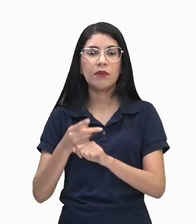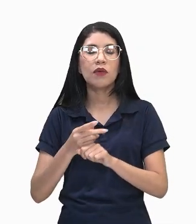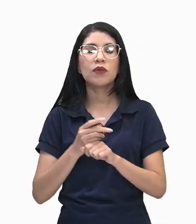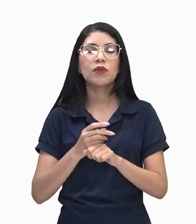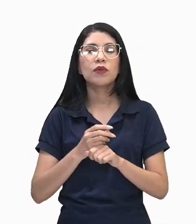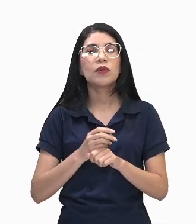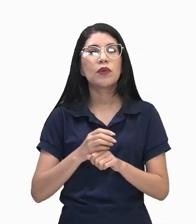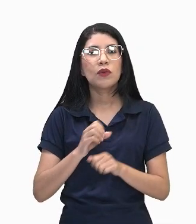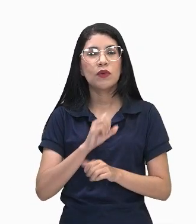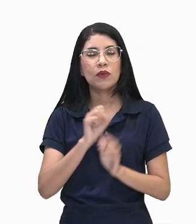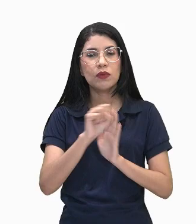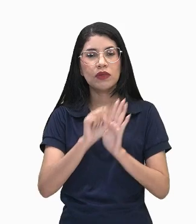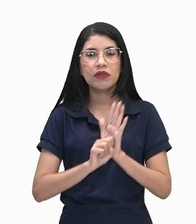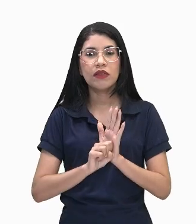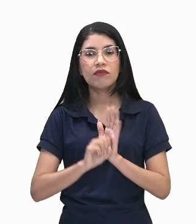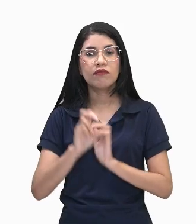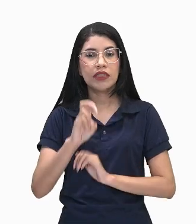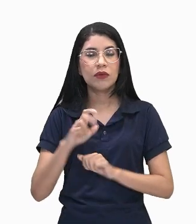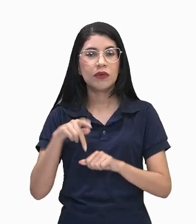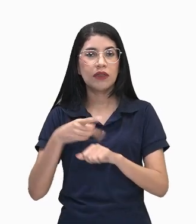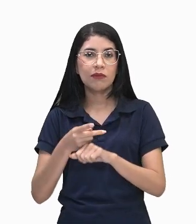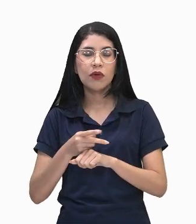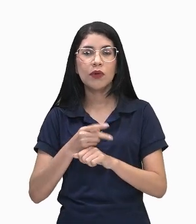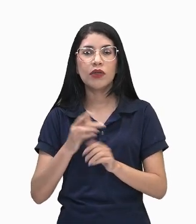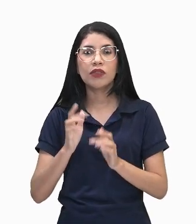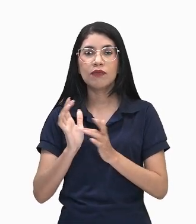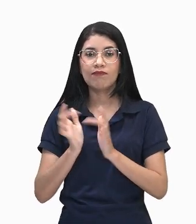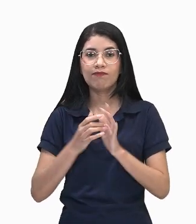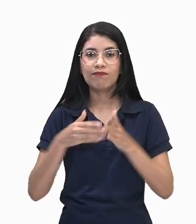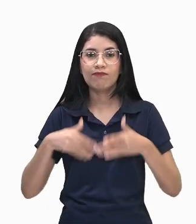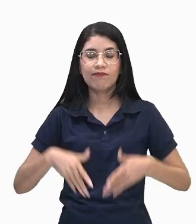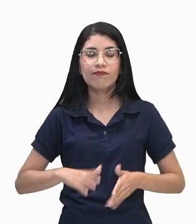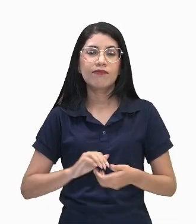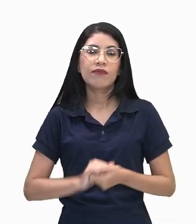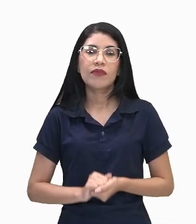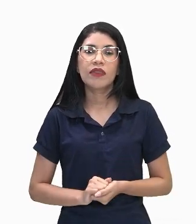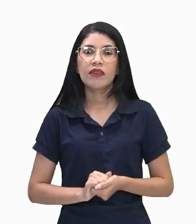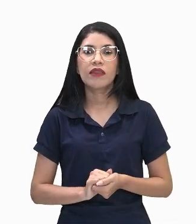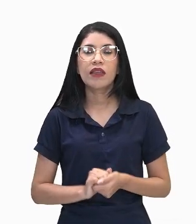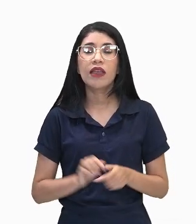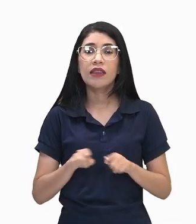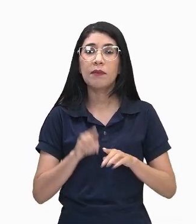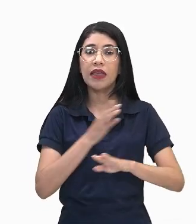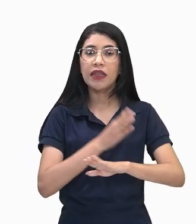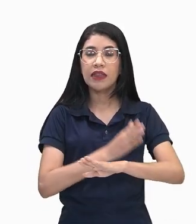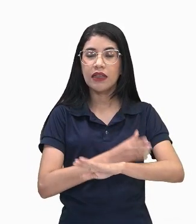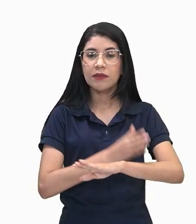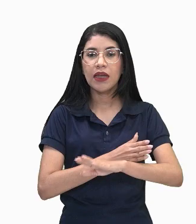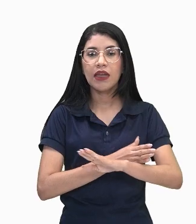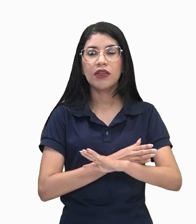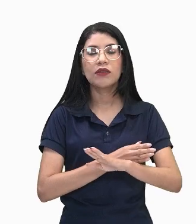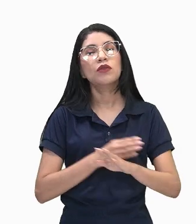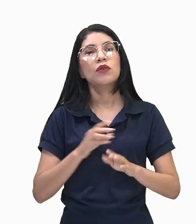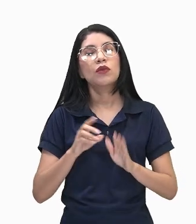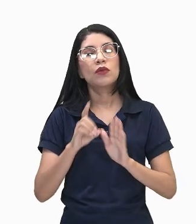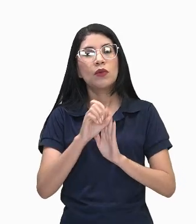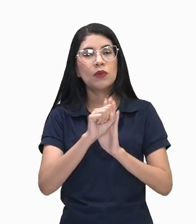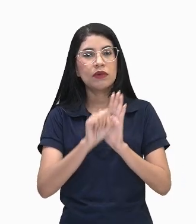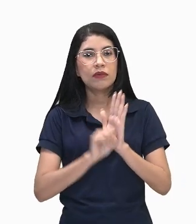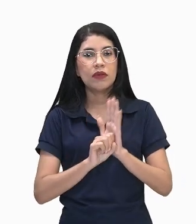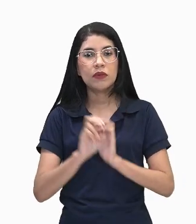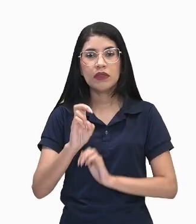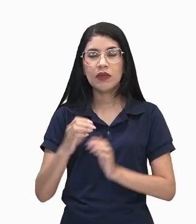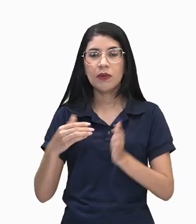de Cristo. Depois nós vamos analisar um pouco a Idade Média, que iniciou no século V depois de Cristo e foi até